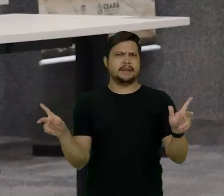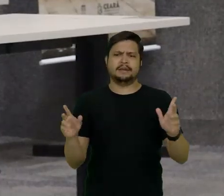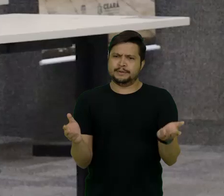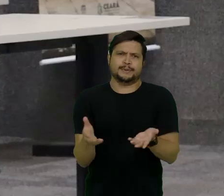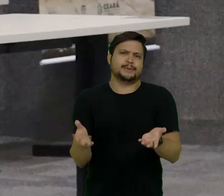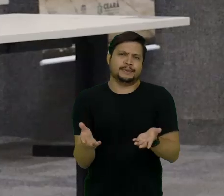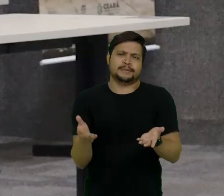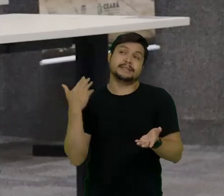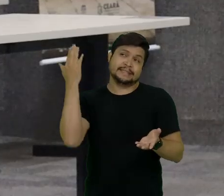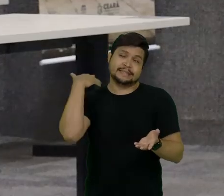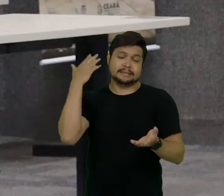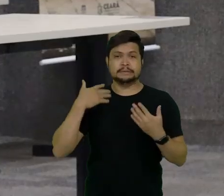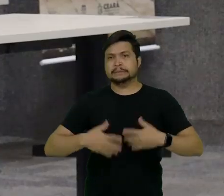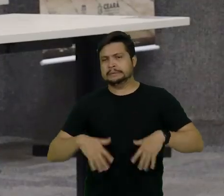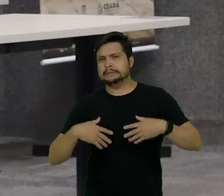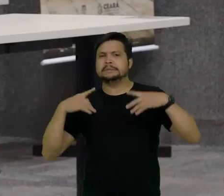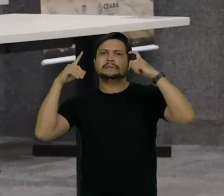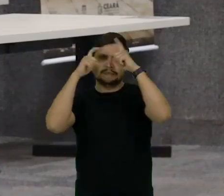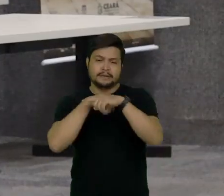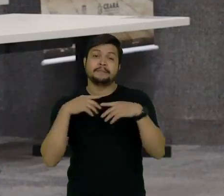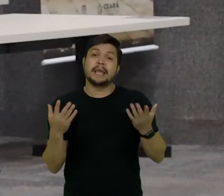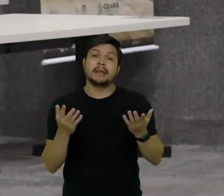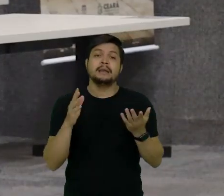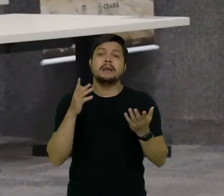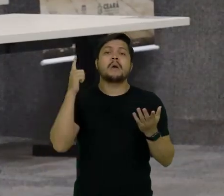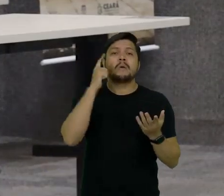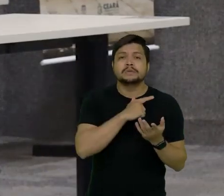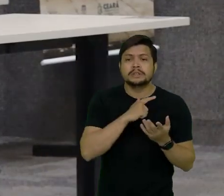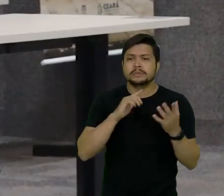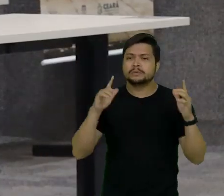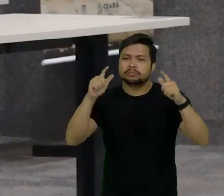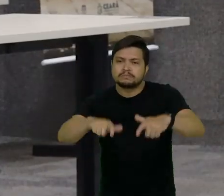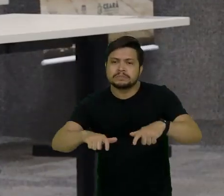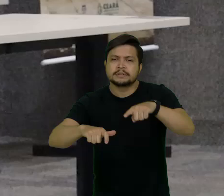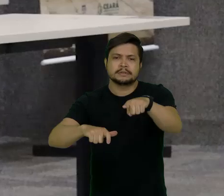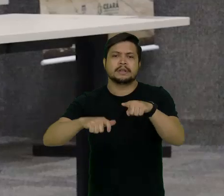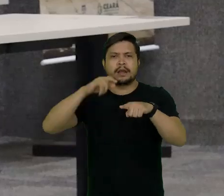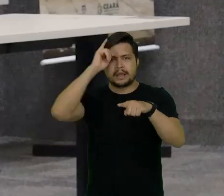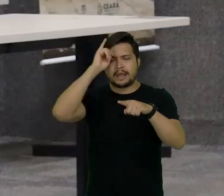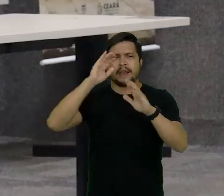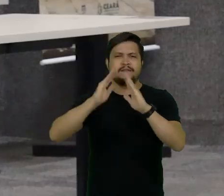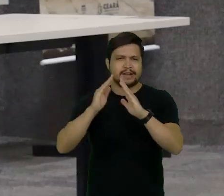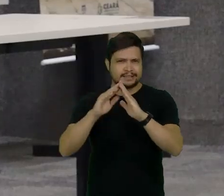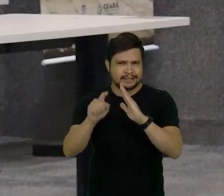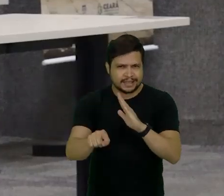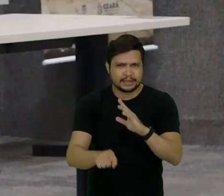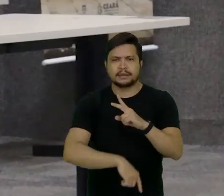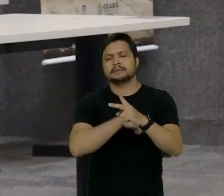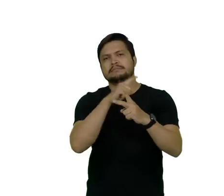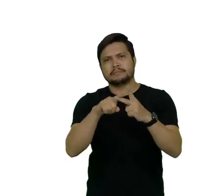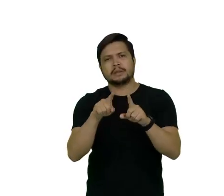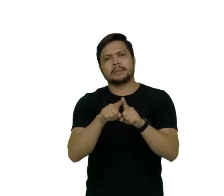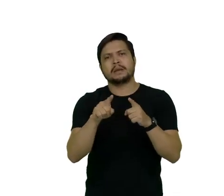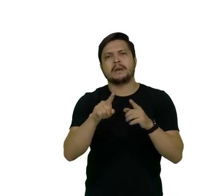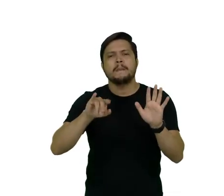atrás. E que com a fazenda, com o crescimento também de outras oportunidades ao redor